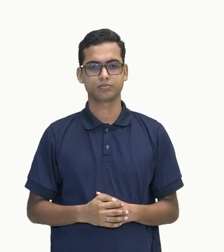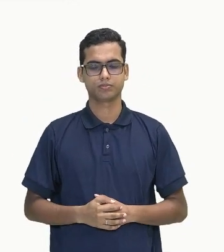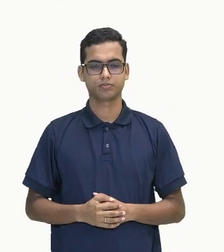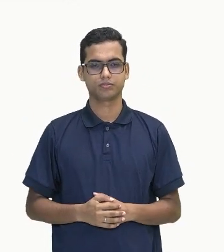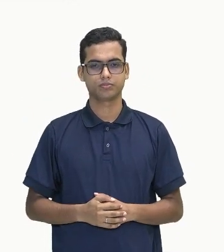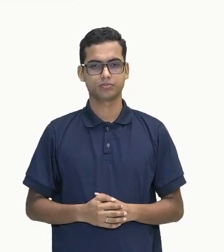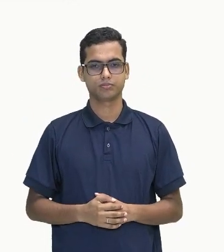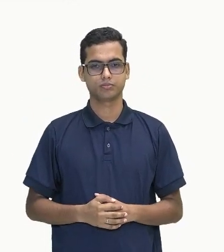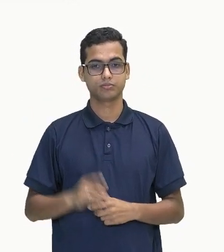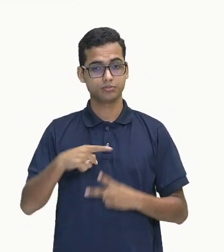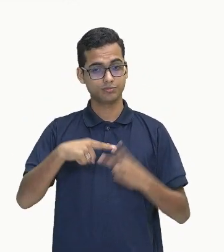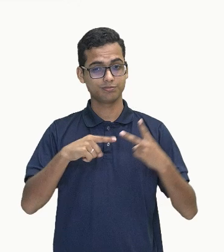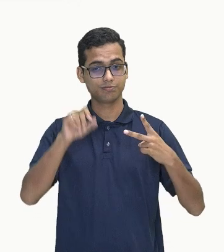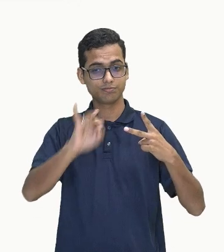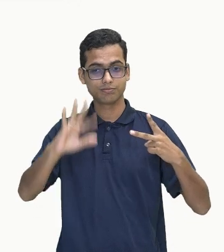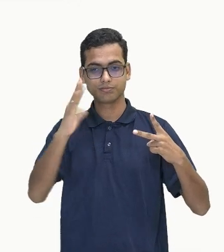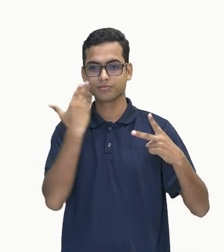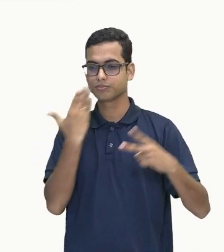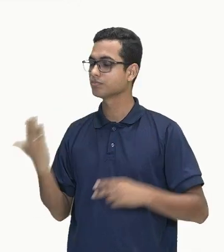duas imagens, né, mostrando